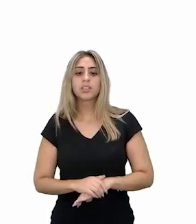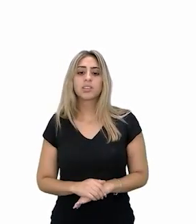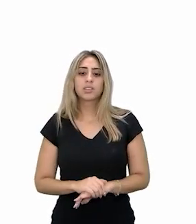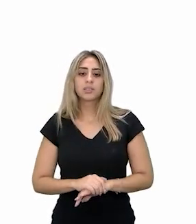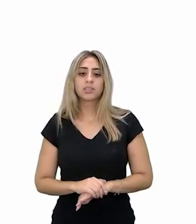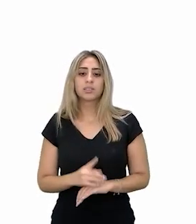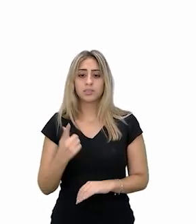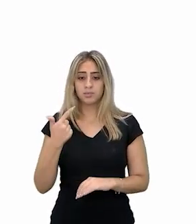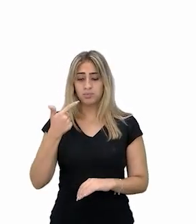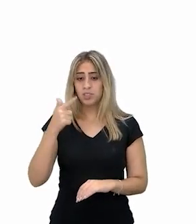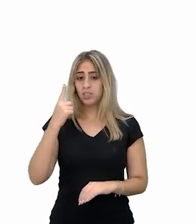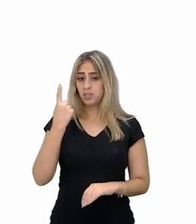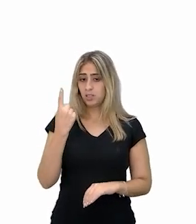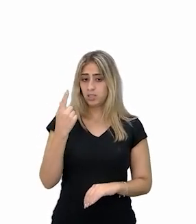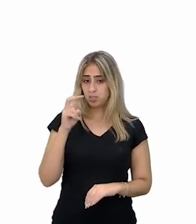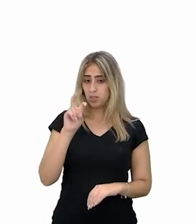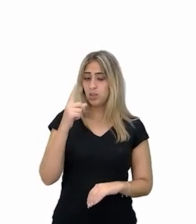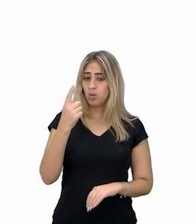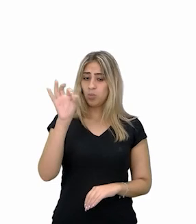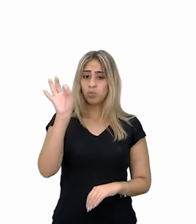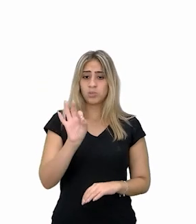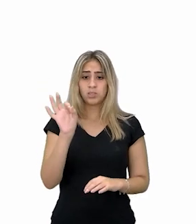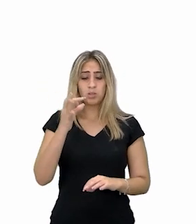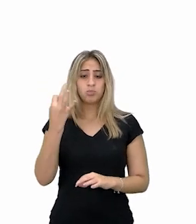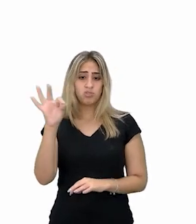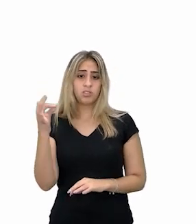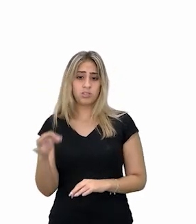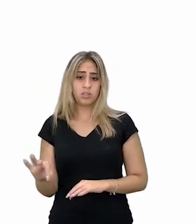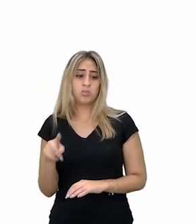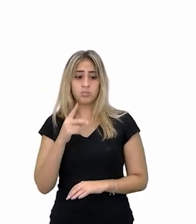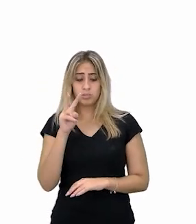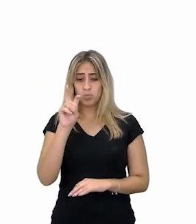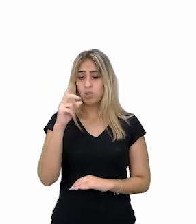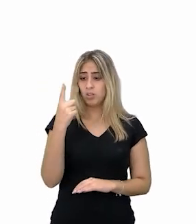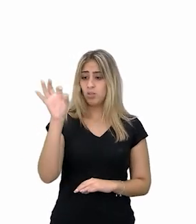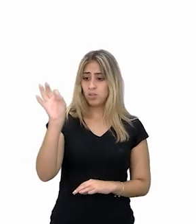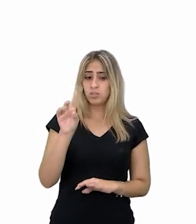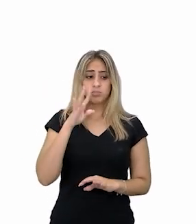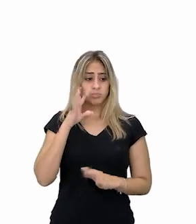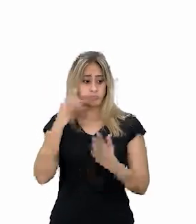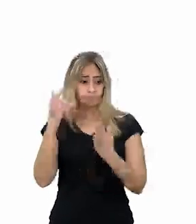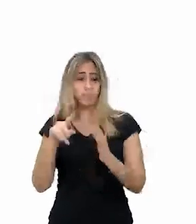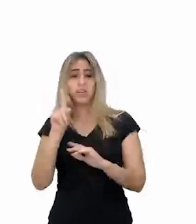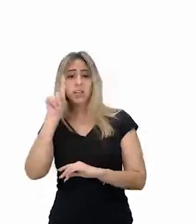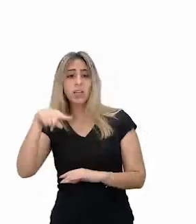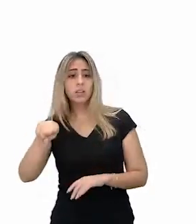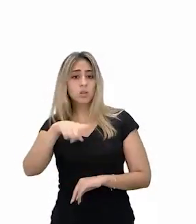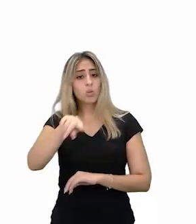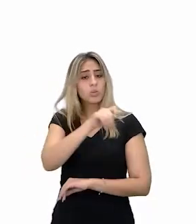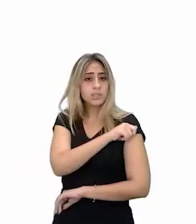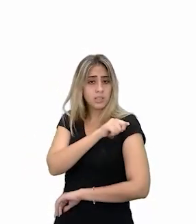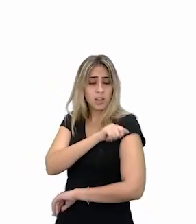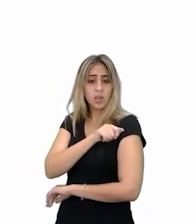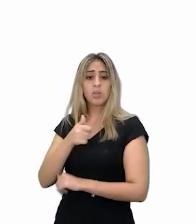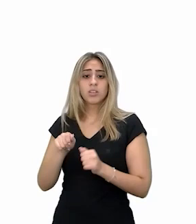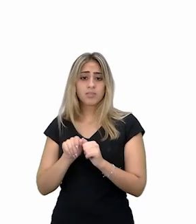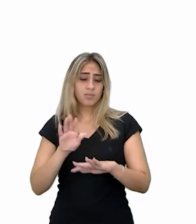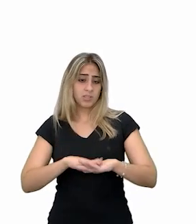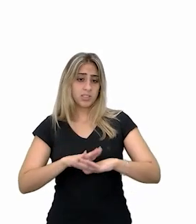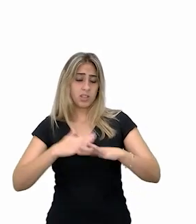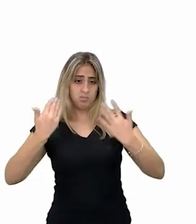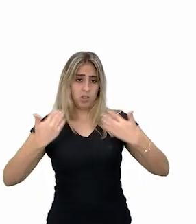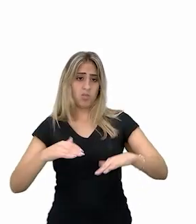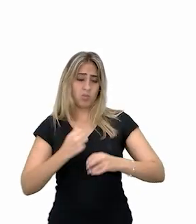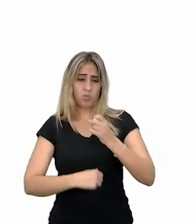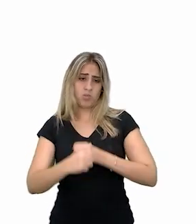51% de acerto. Lembrando, esse 51% de acerto é dos alunos que fizeram a prova